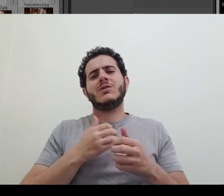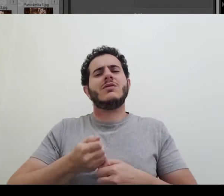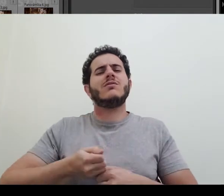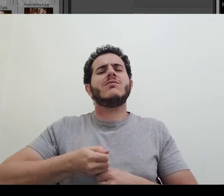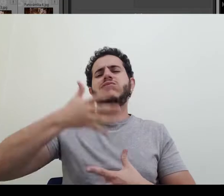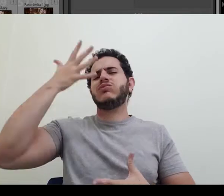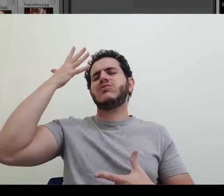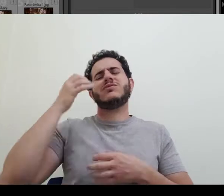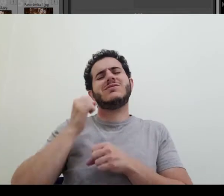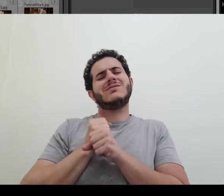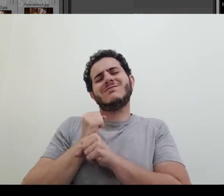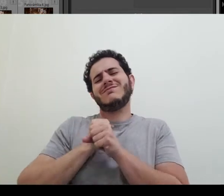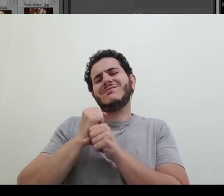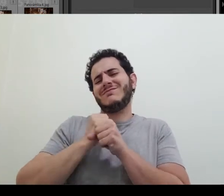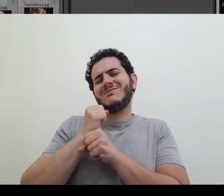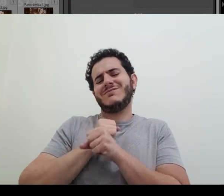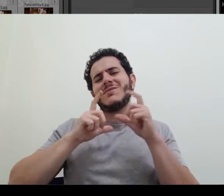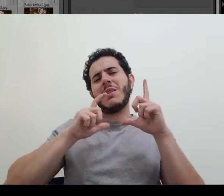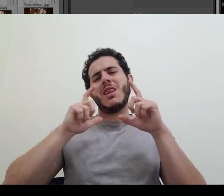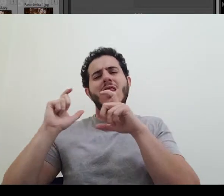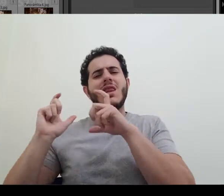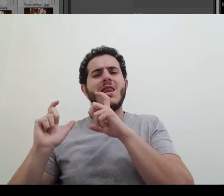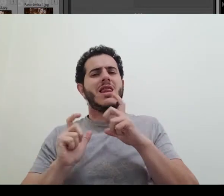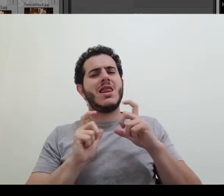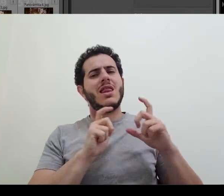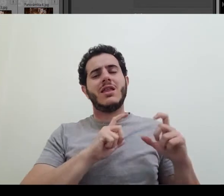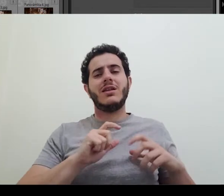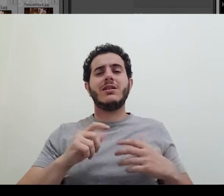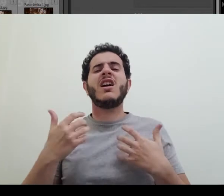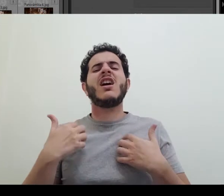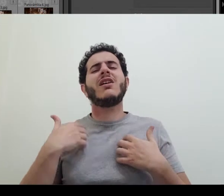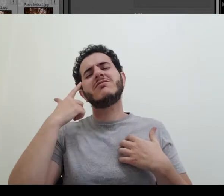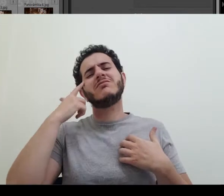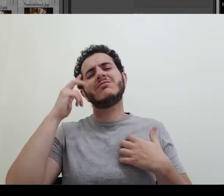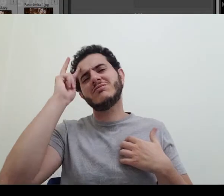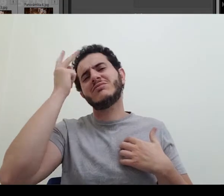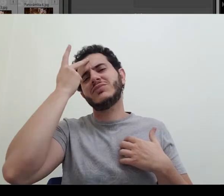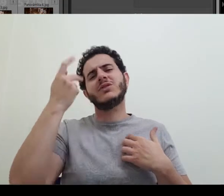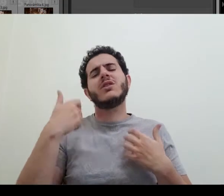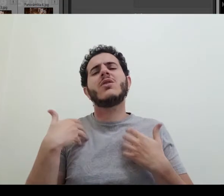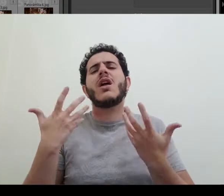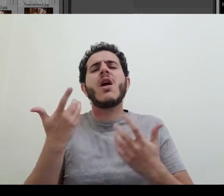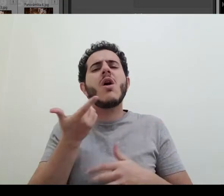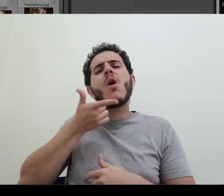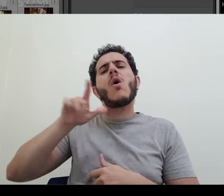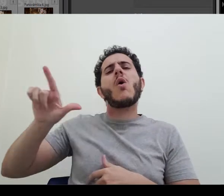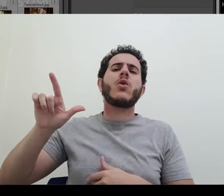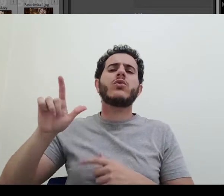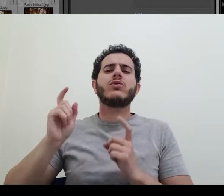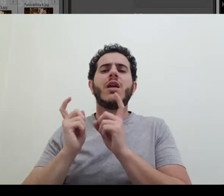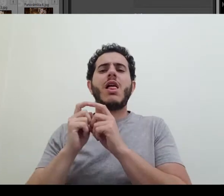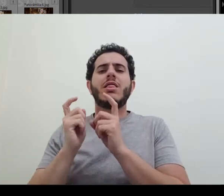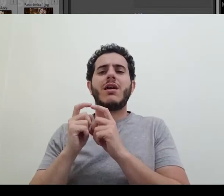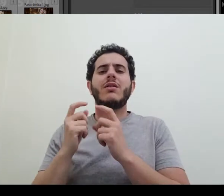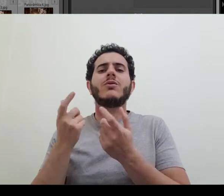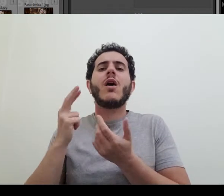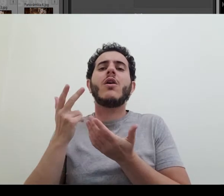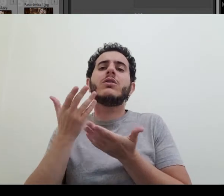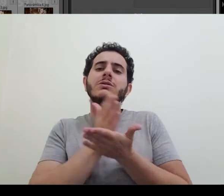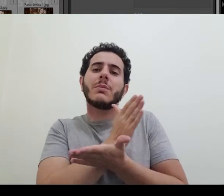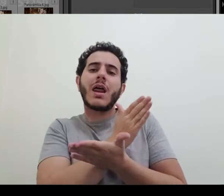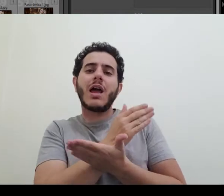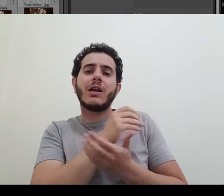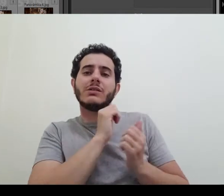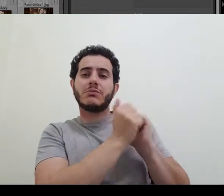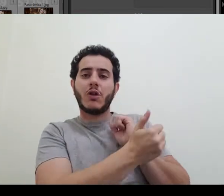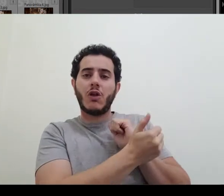dentro. Eu vou mostrar para vocês. Eu gostaria de ter um outro catálogo. Tem algumas pessoas que trabalham com catálogos separados, por exemplo, um catálogo para esporte,